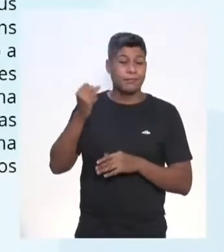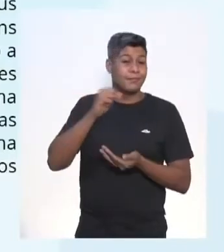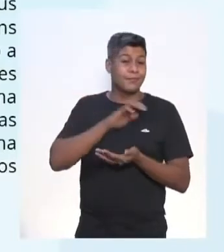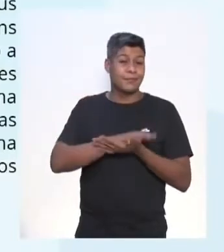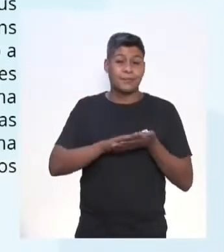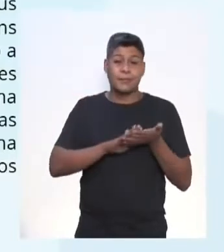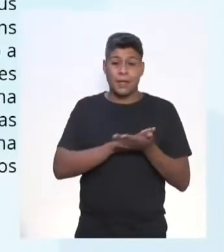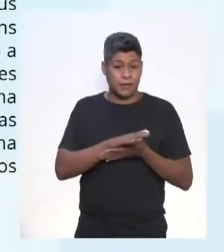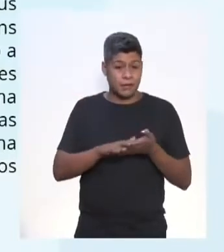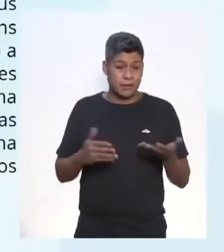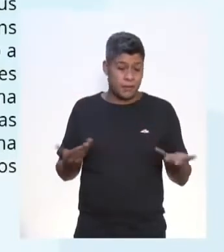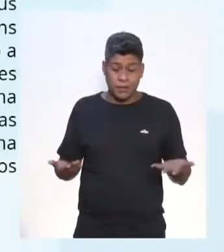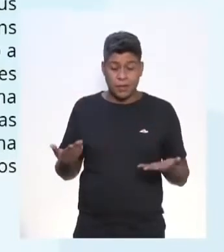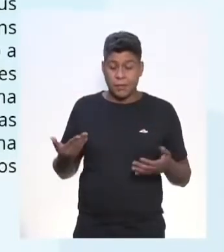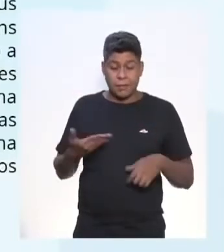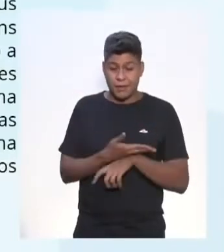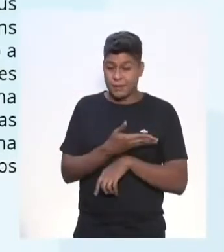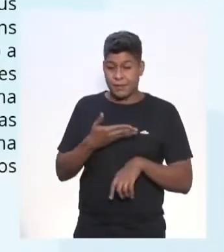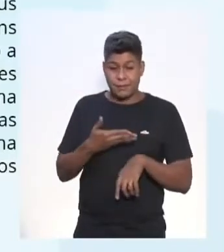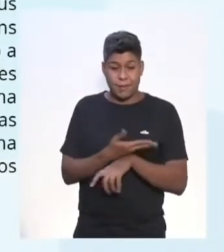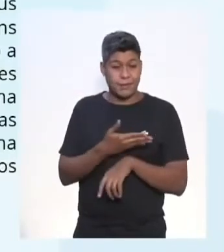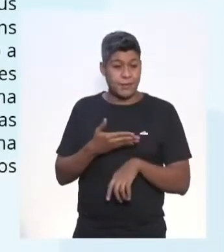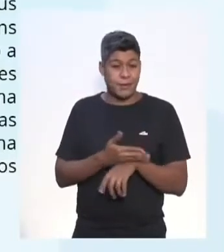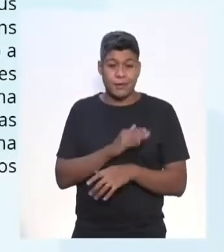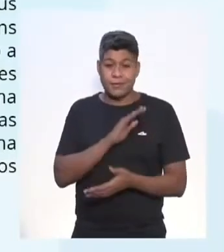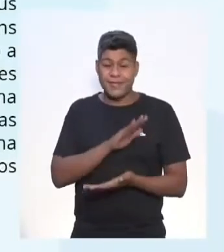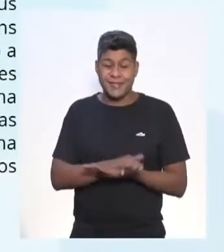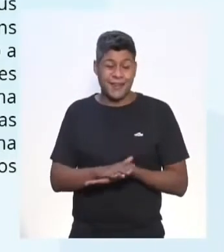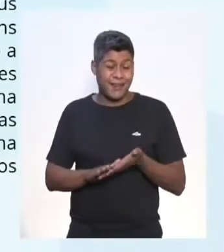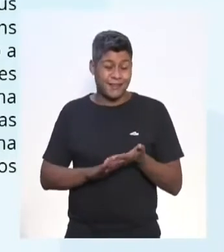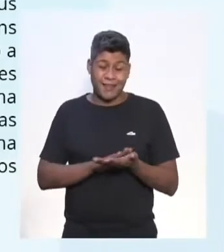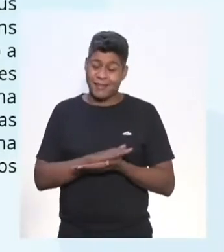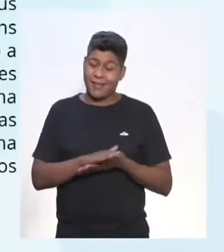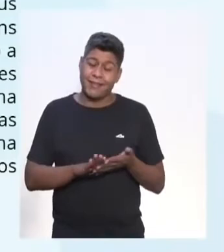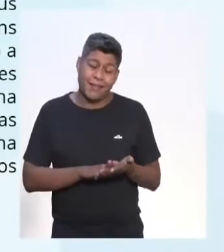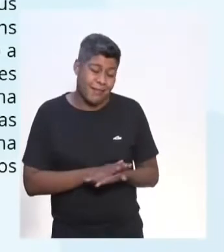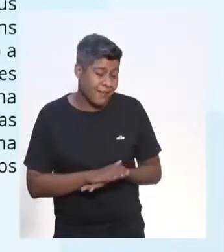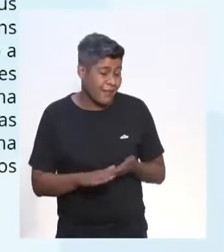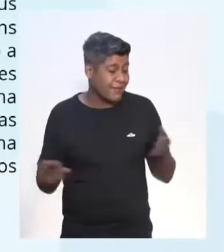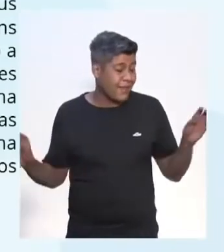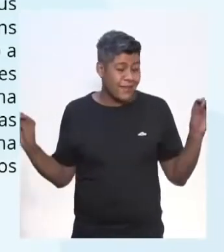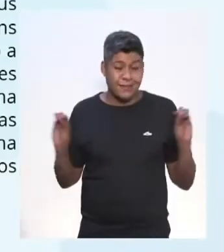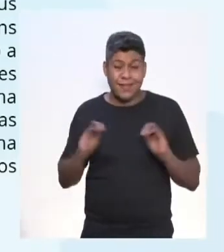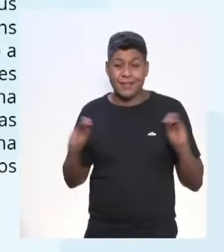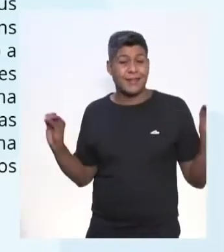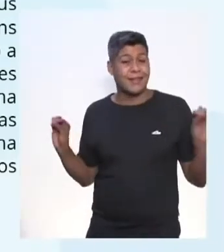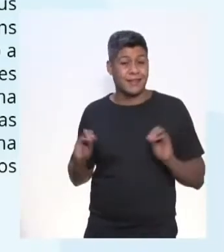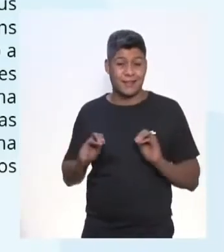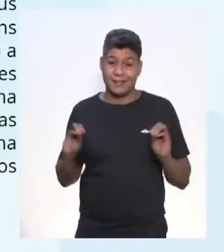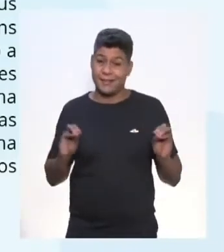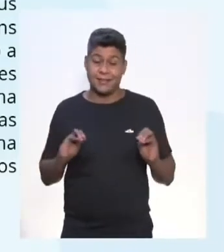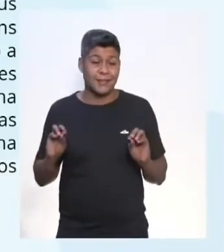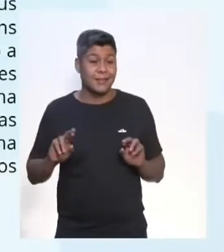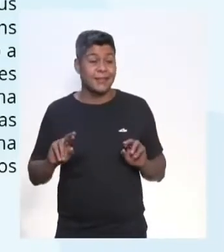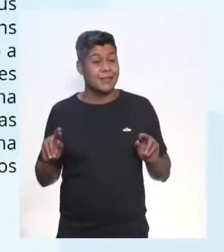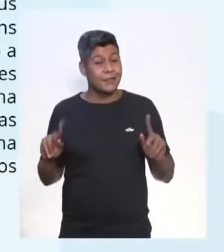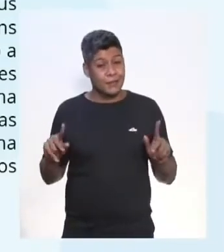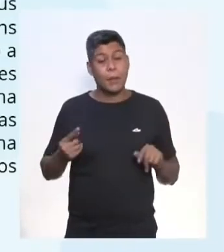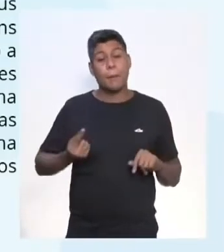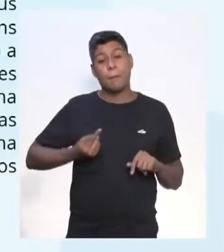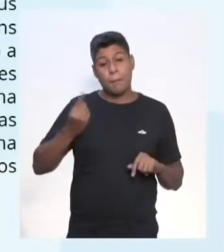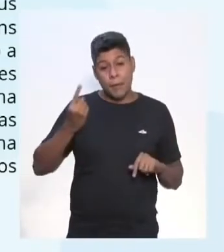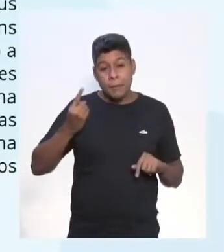momento. Não houve participação popular na proclamação da República. Ao contrário, durante a